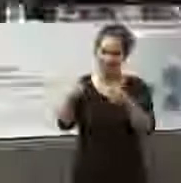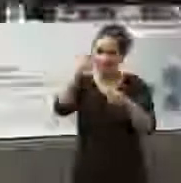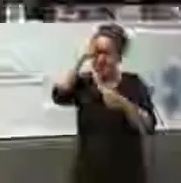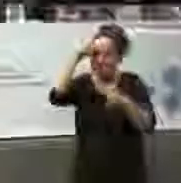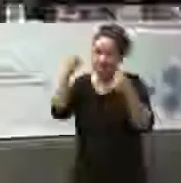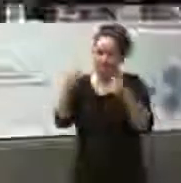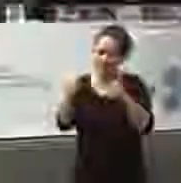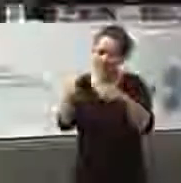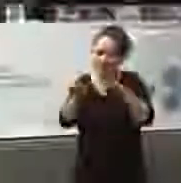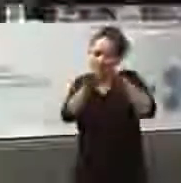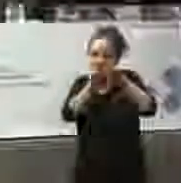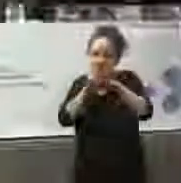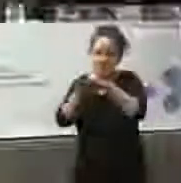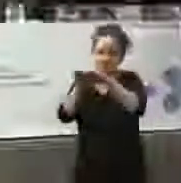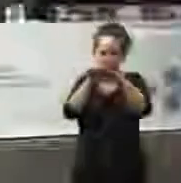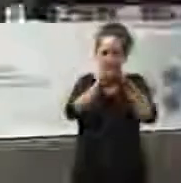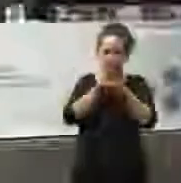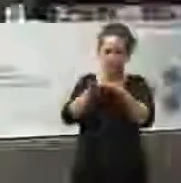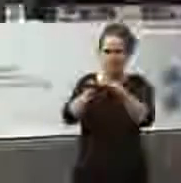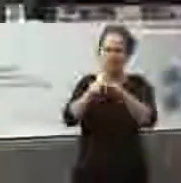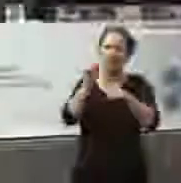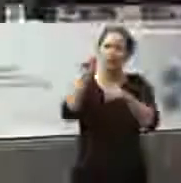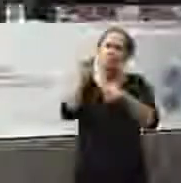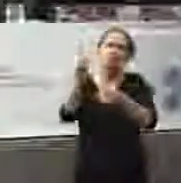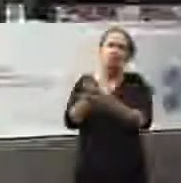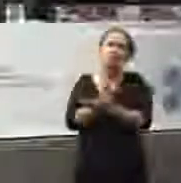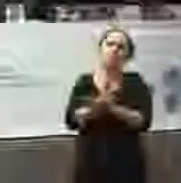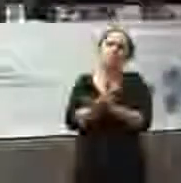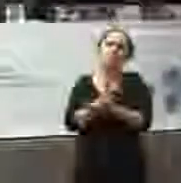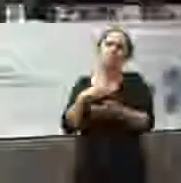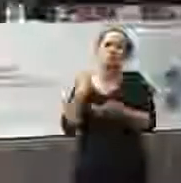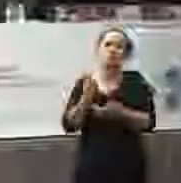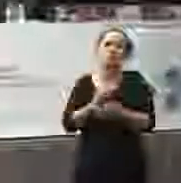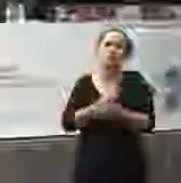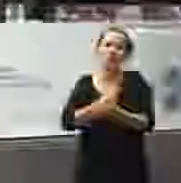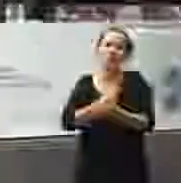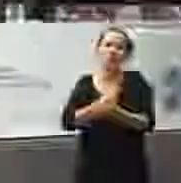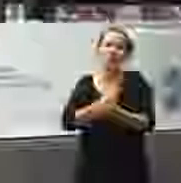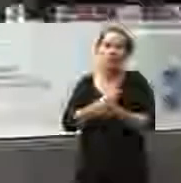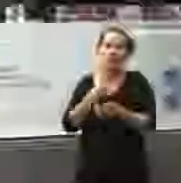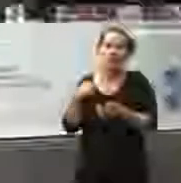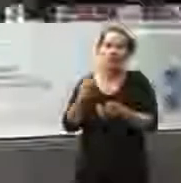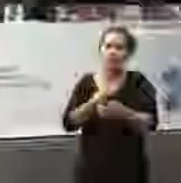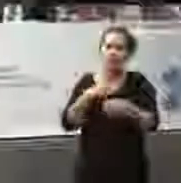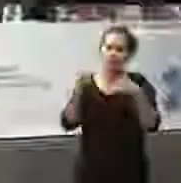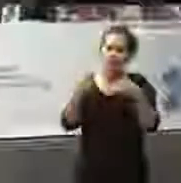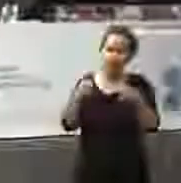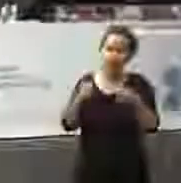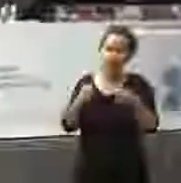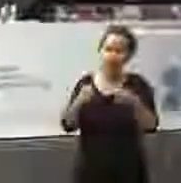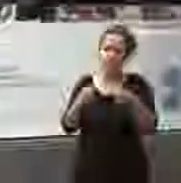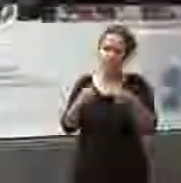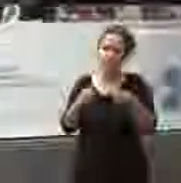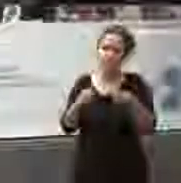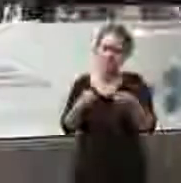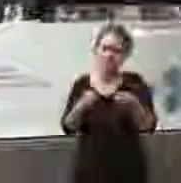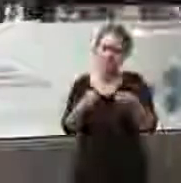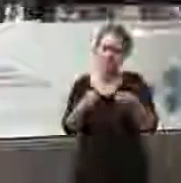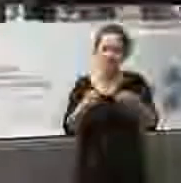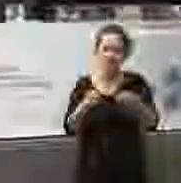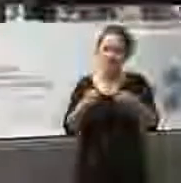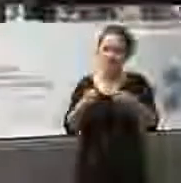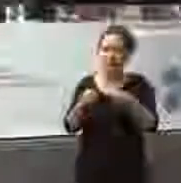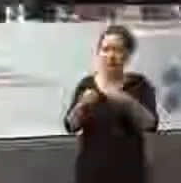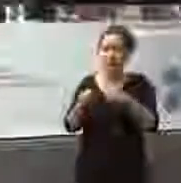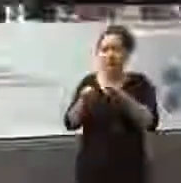equilibrando isso o que vai acontecer nós vamos às necessidades vão ser atendidas ea tendência é